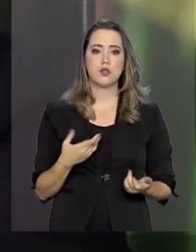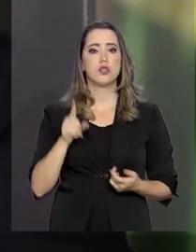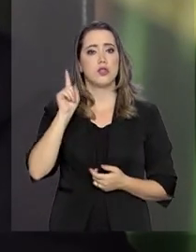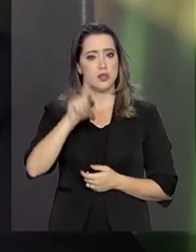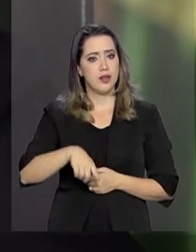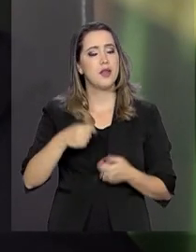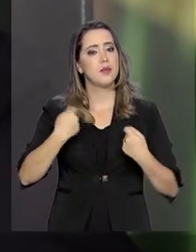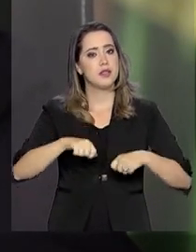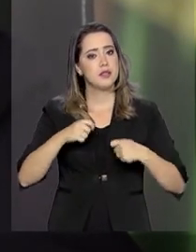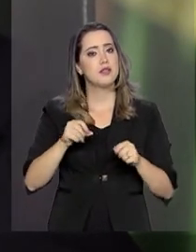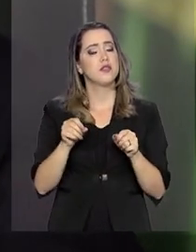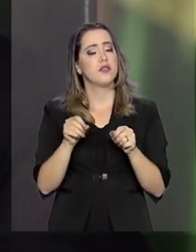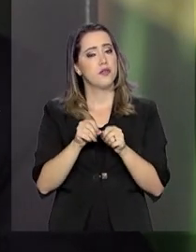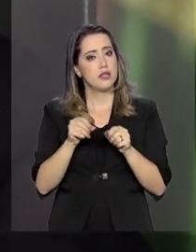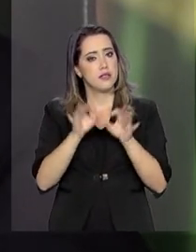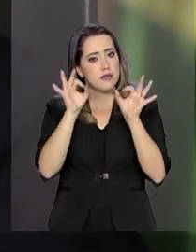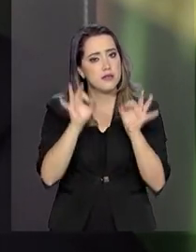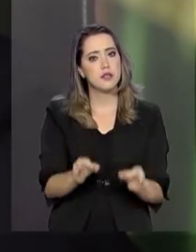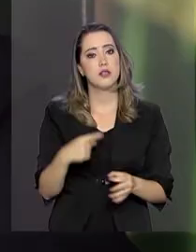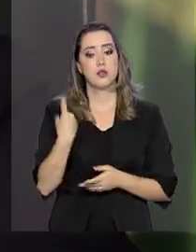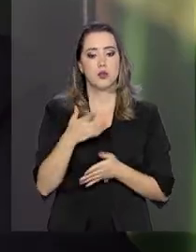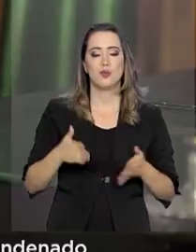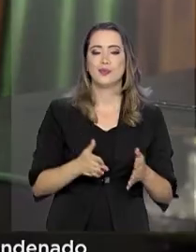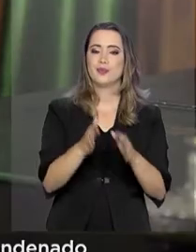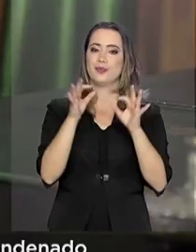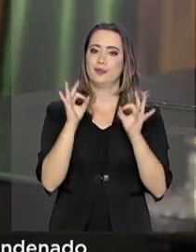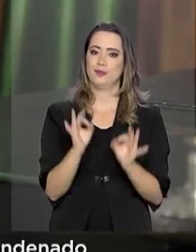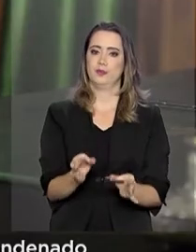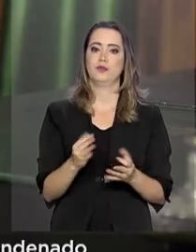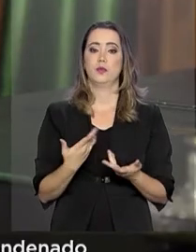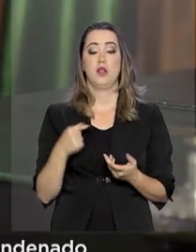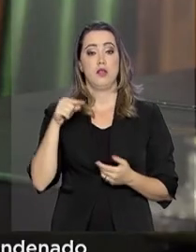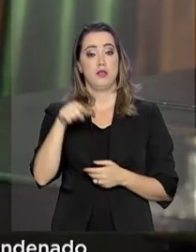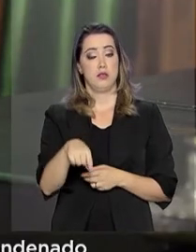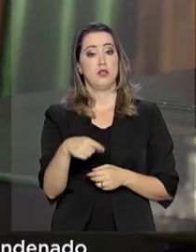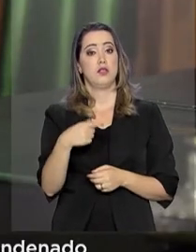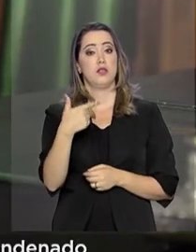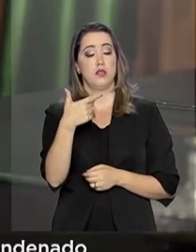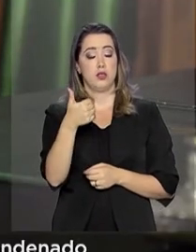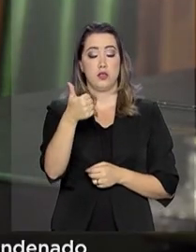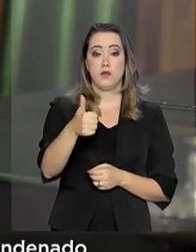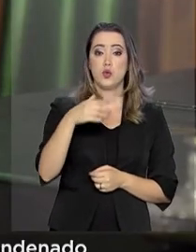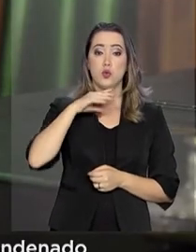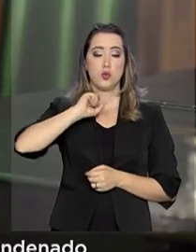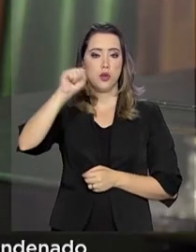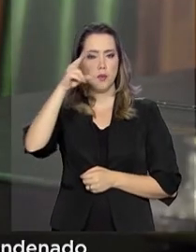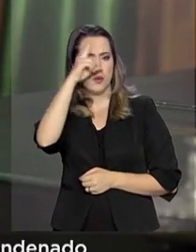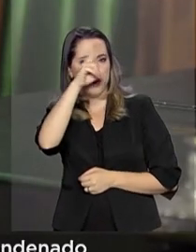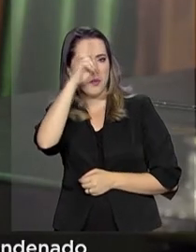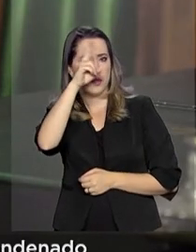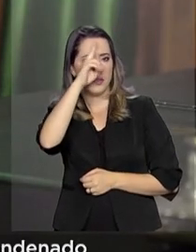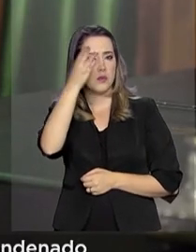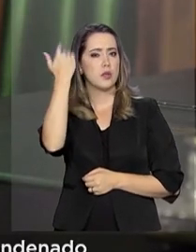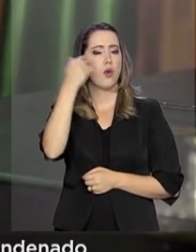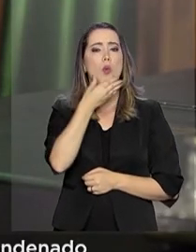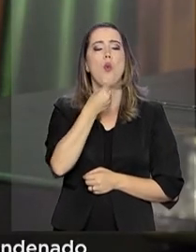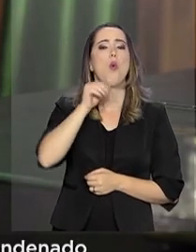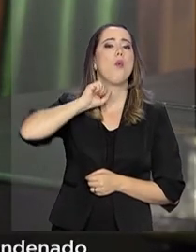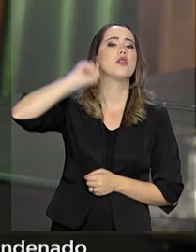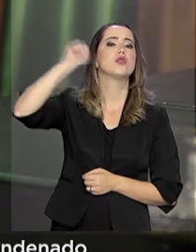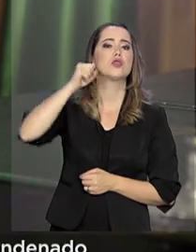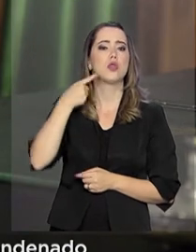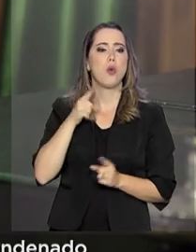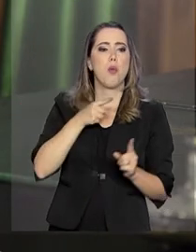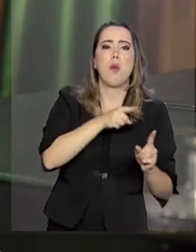preciso saber fazer estamos na direção certa e nesse 21 de abril lembremos que tiradentes foi